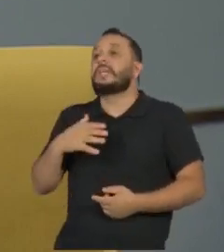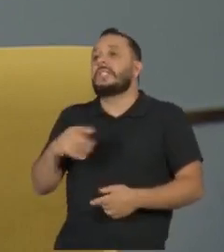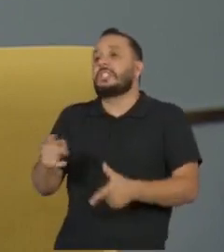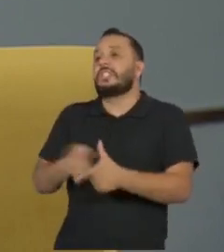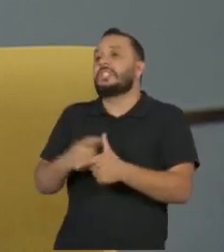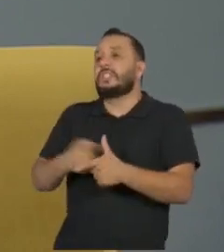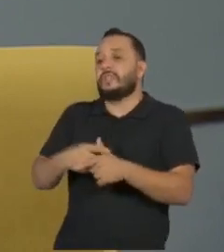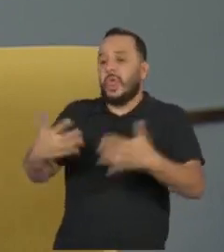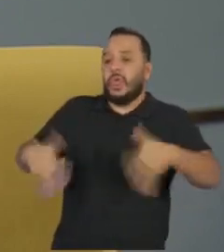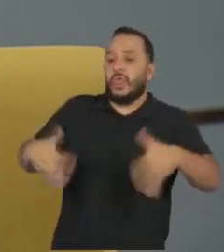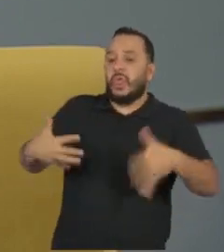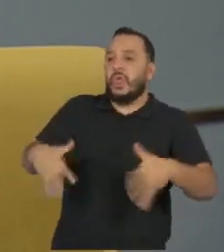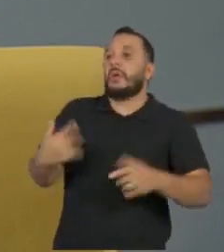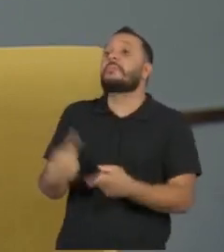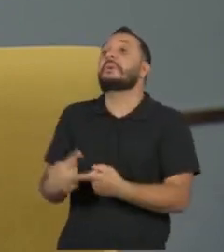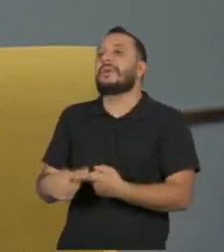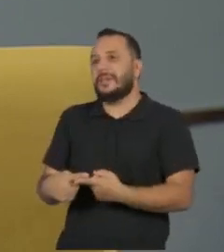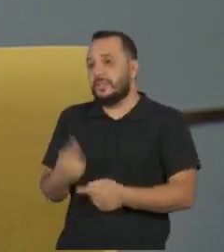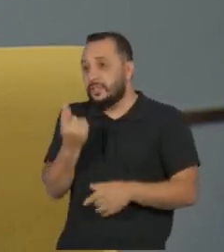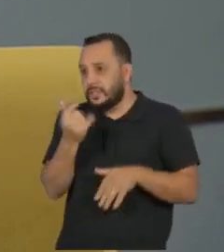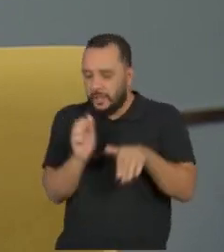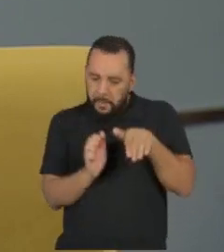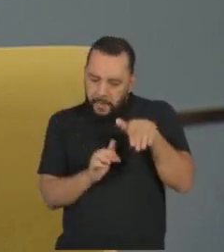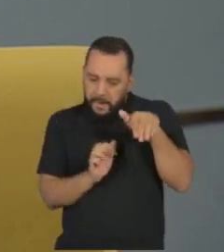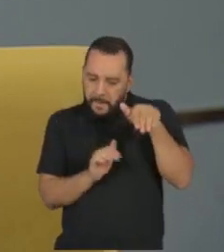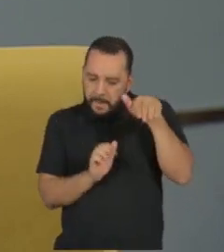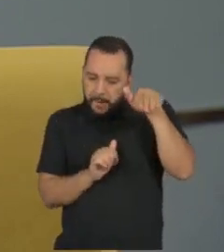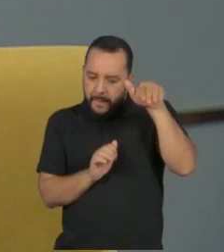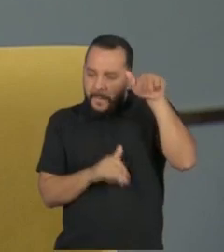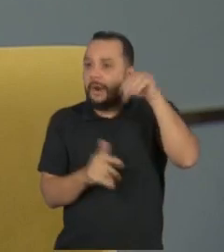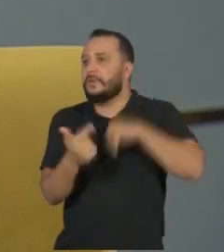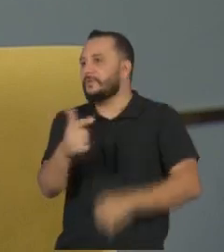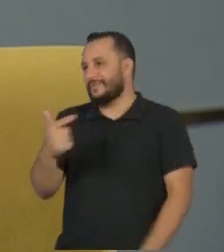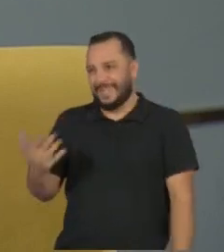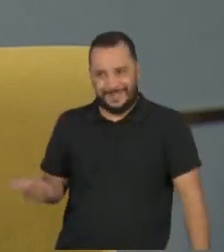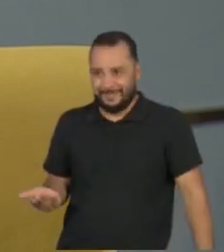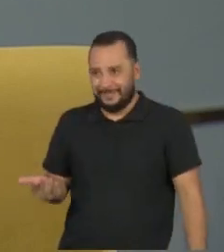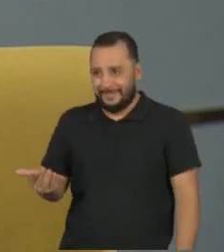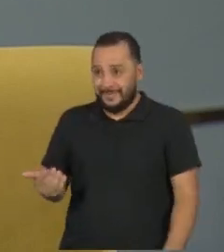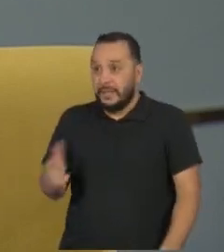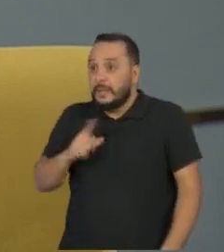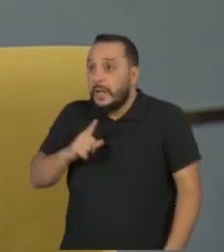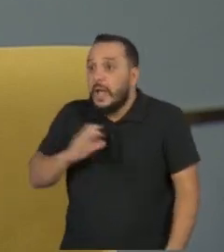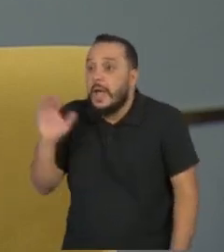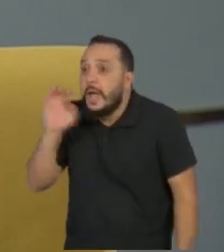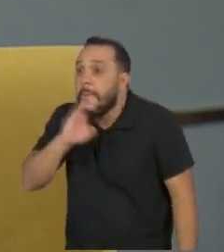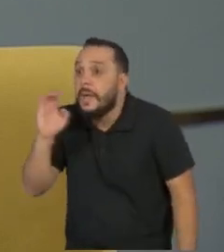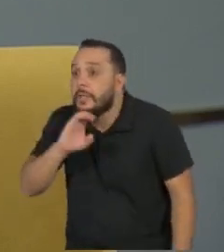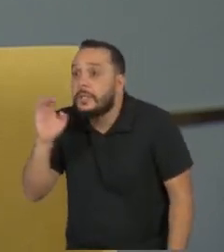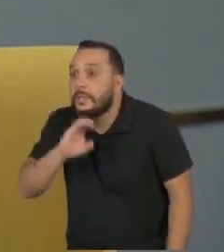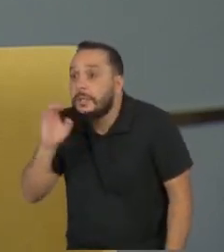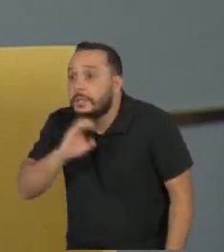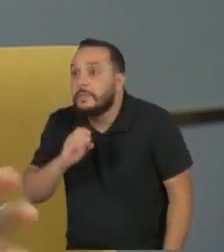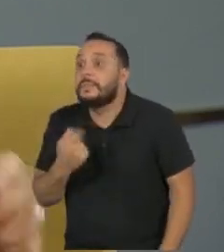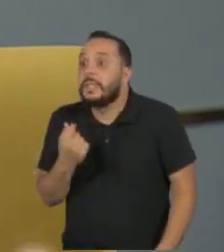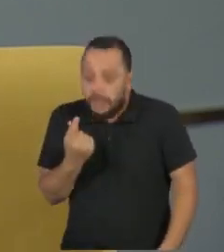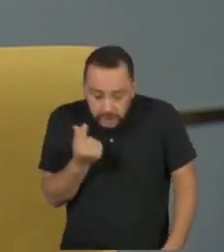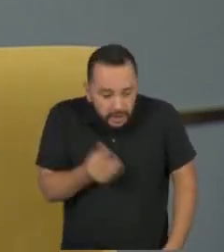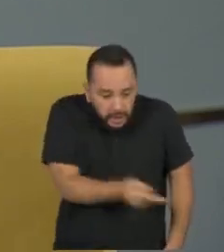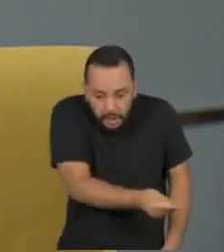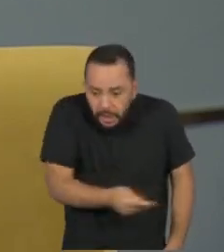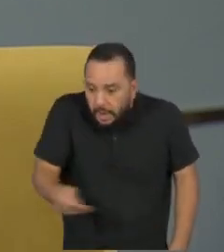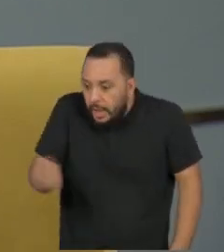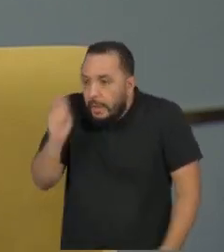tem uma reserva financeira. Então, quando a emergência vem, não tem dinheiro sobrando. Tem que ter um bocadinho de